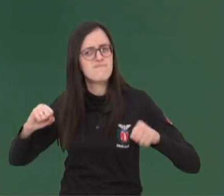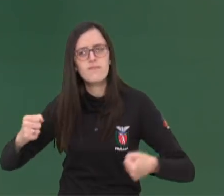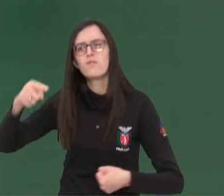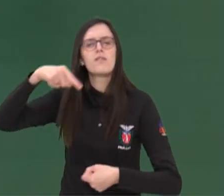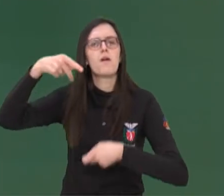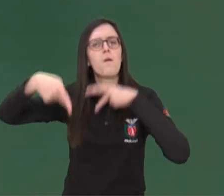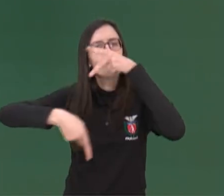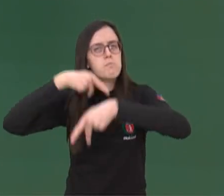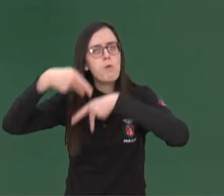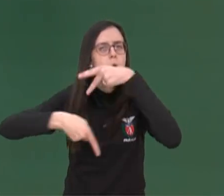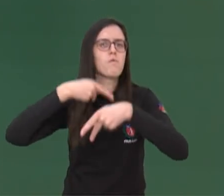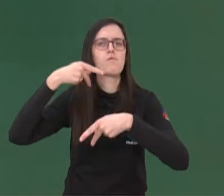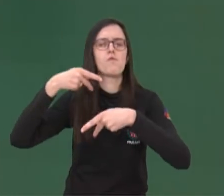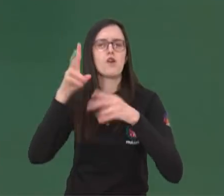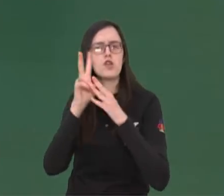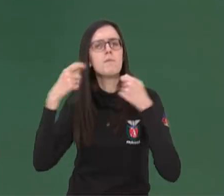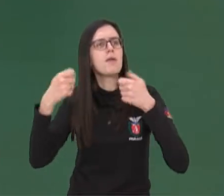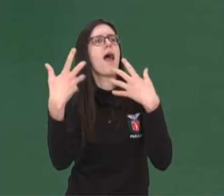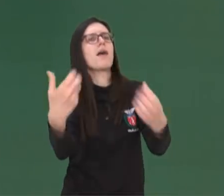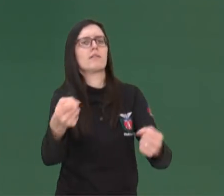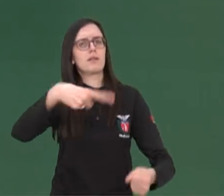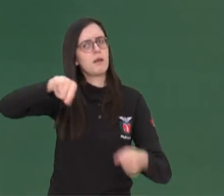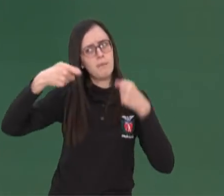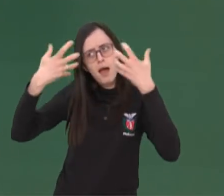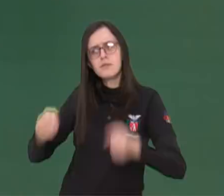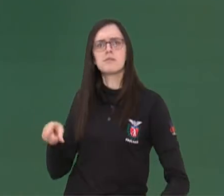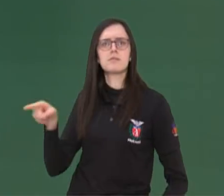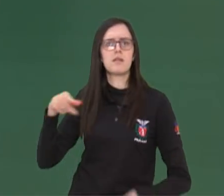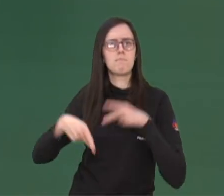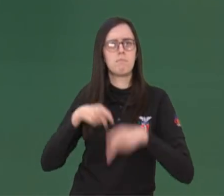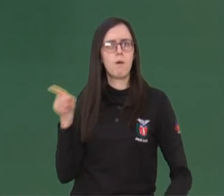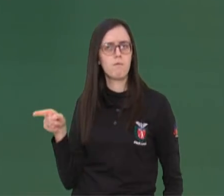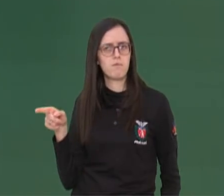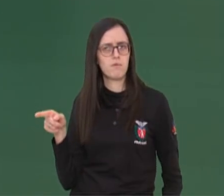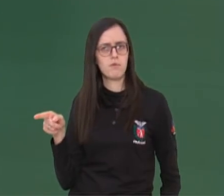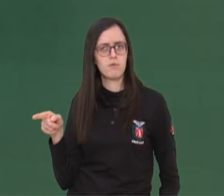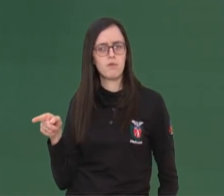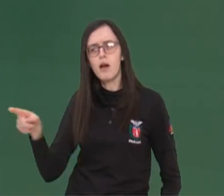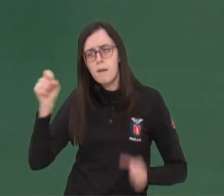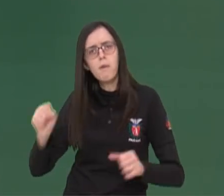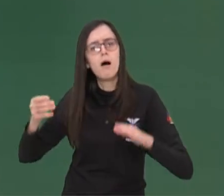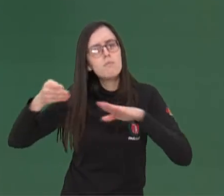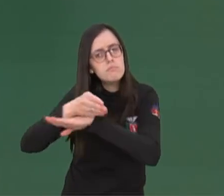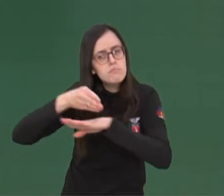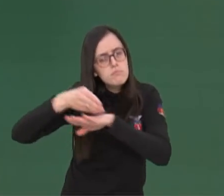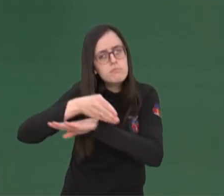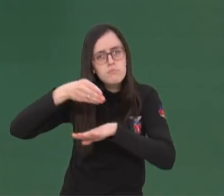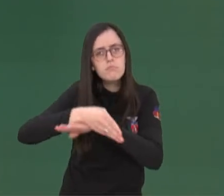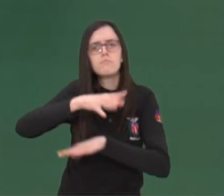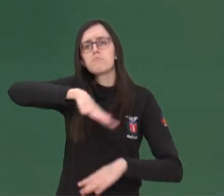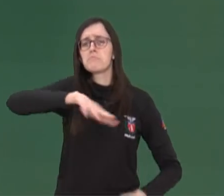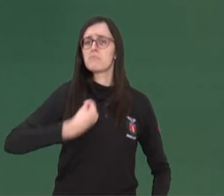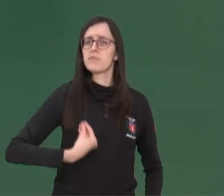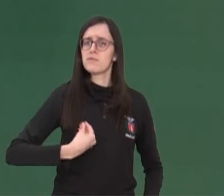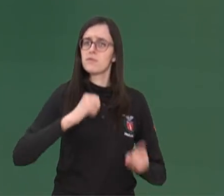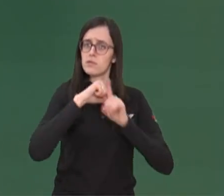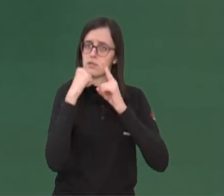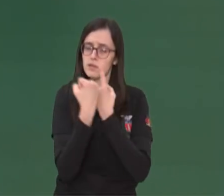população indígena pela sociedade. Ou seja, que essa população indígena pudesse participar da